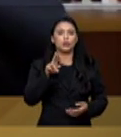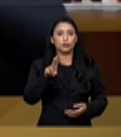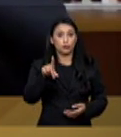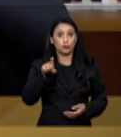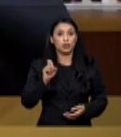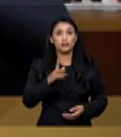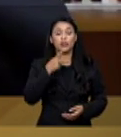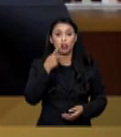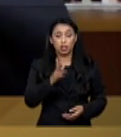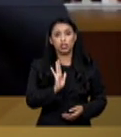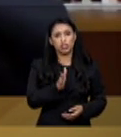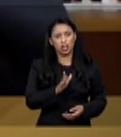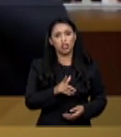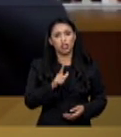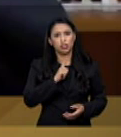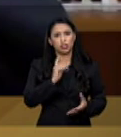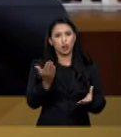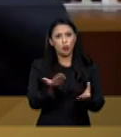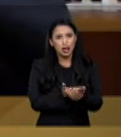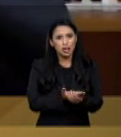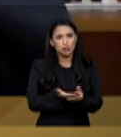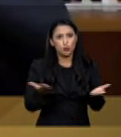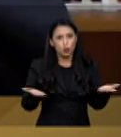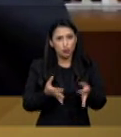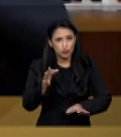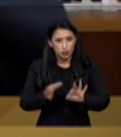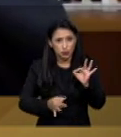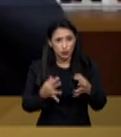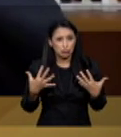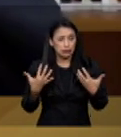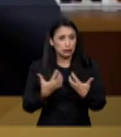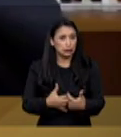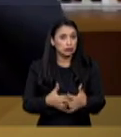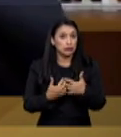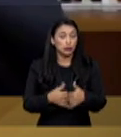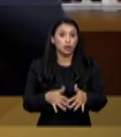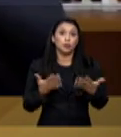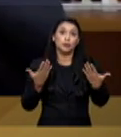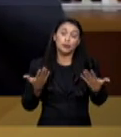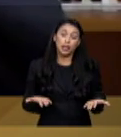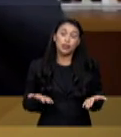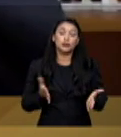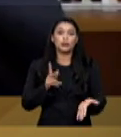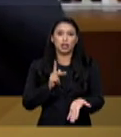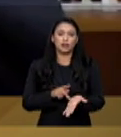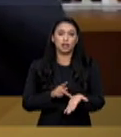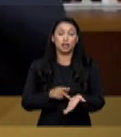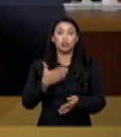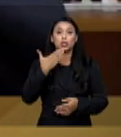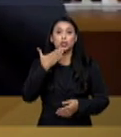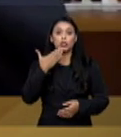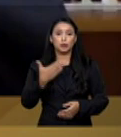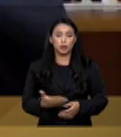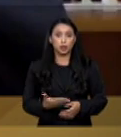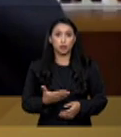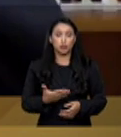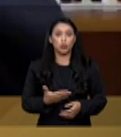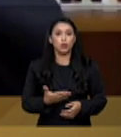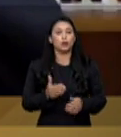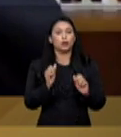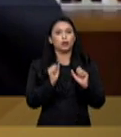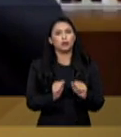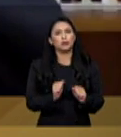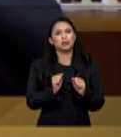que já havia um caso complexo para julgamento hoje, o que evidentemente é verdade, e que me pediu que deixasse para